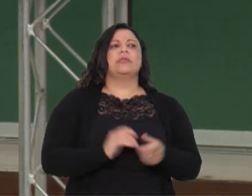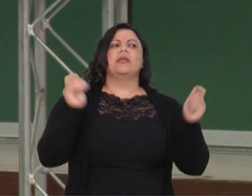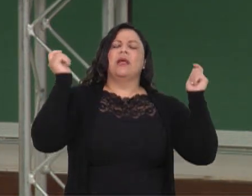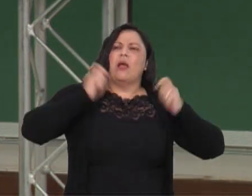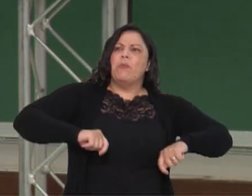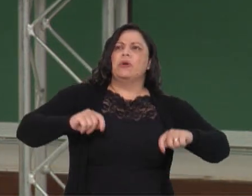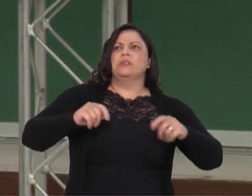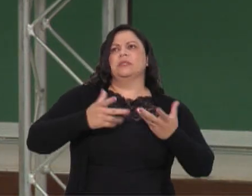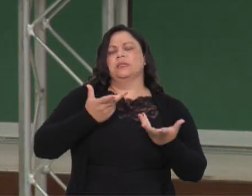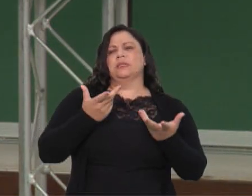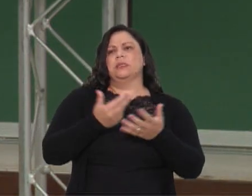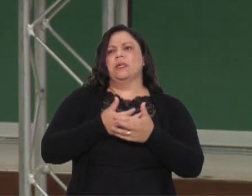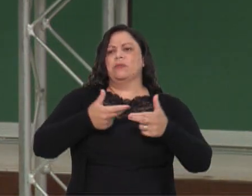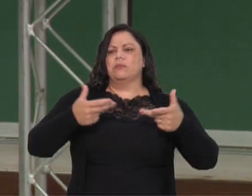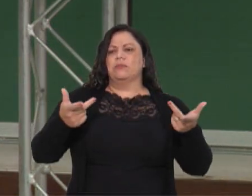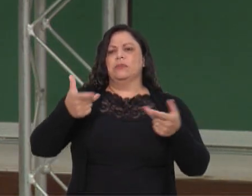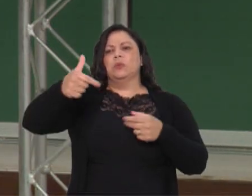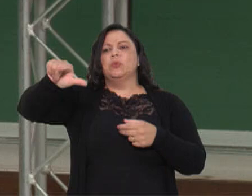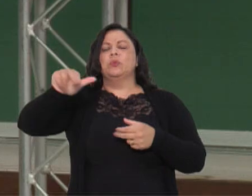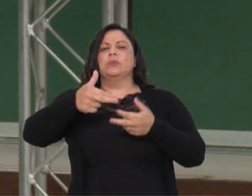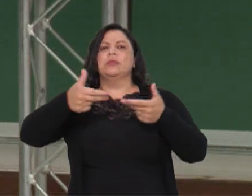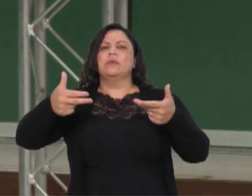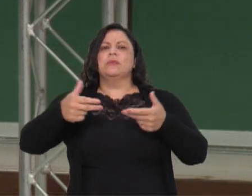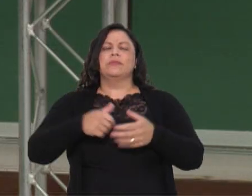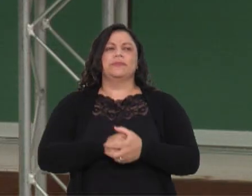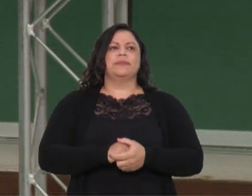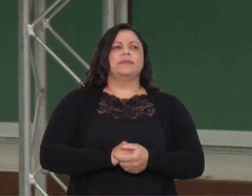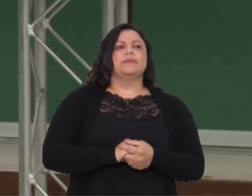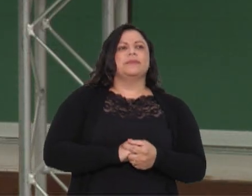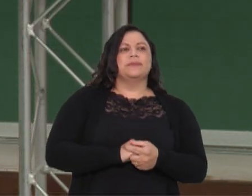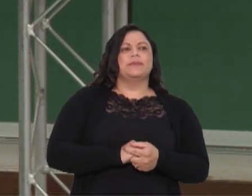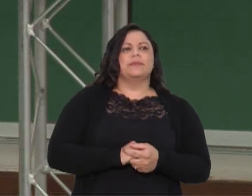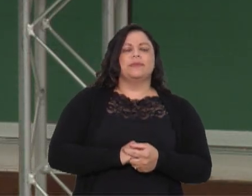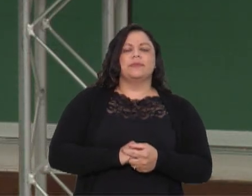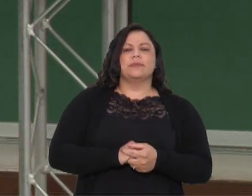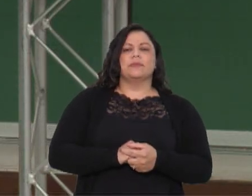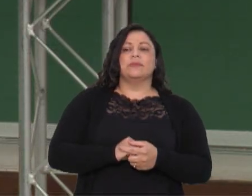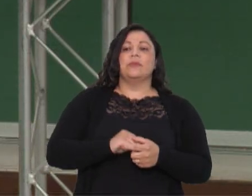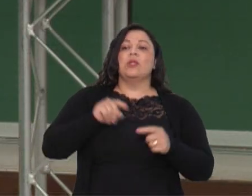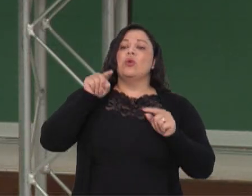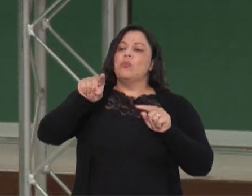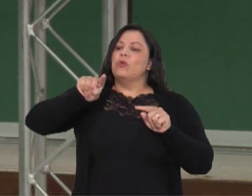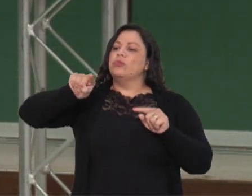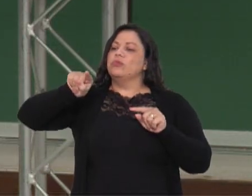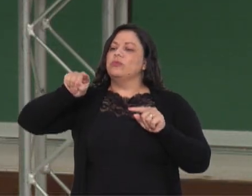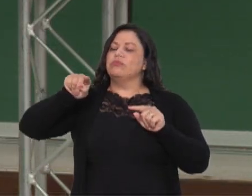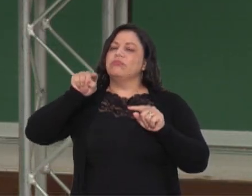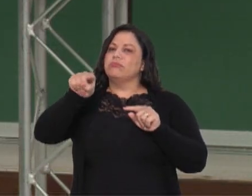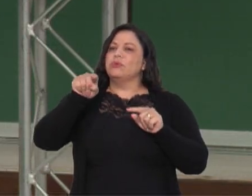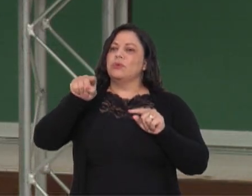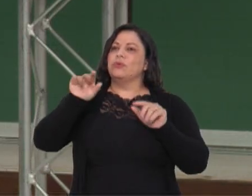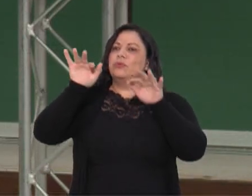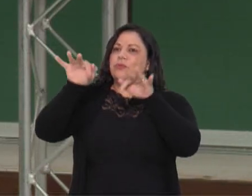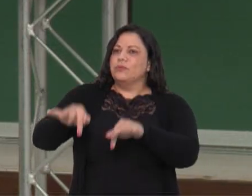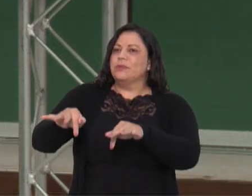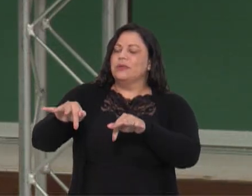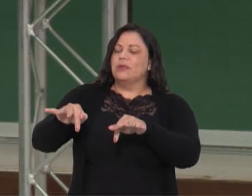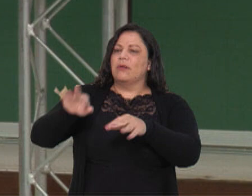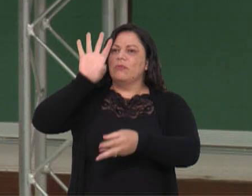ser uma constatação, uma outra coisa. E o ponto final também é usado para encerrar um